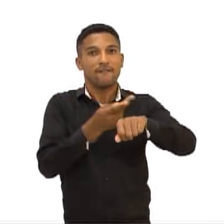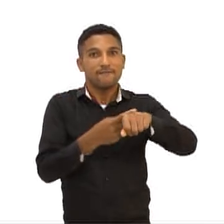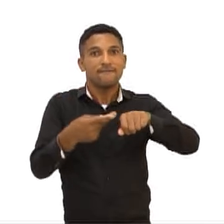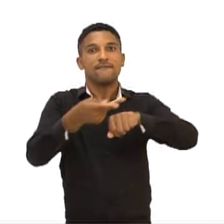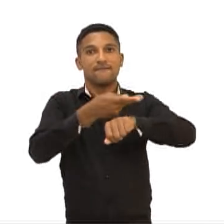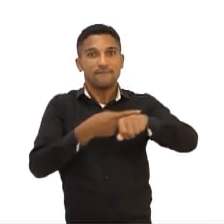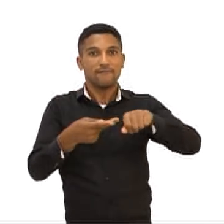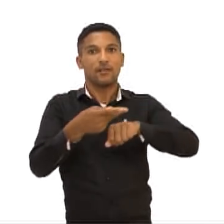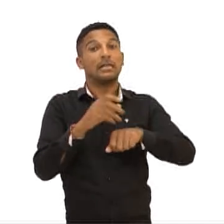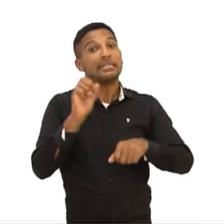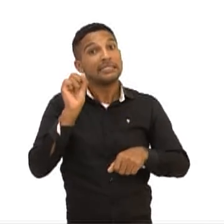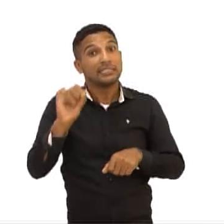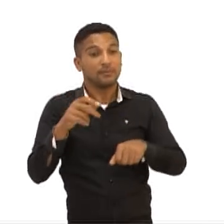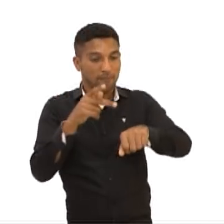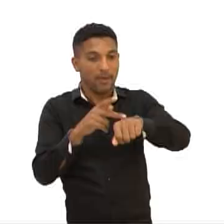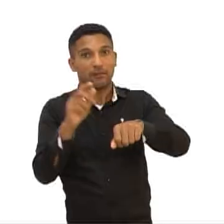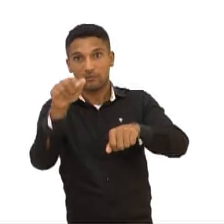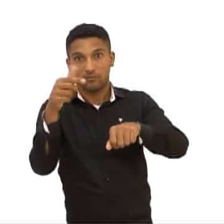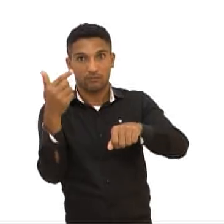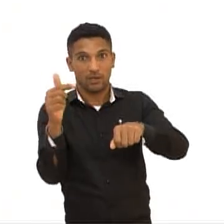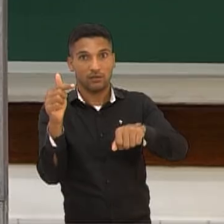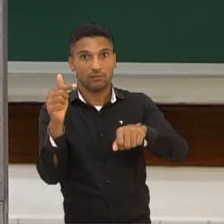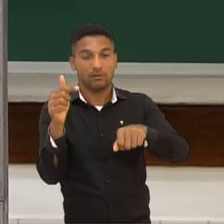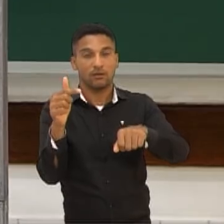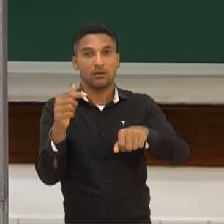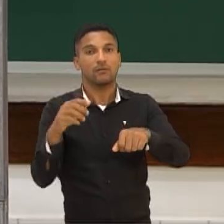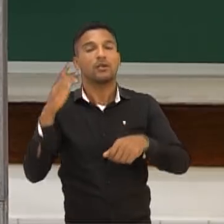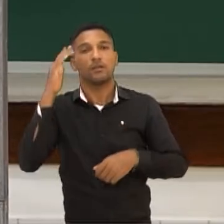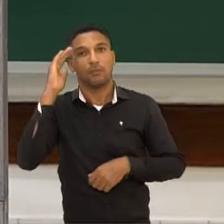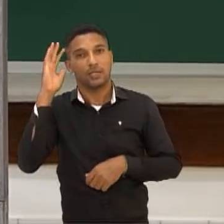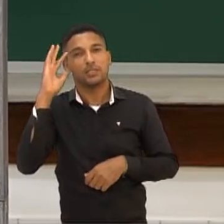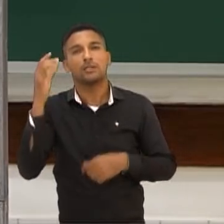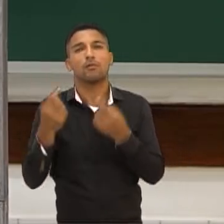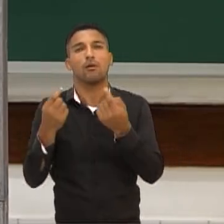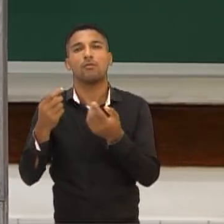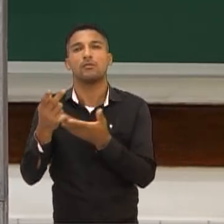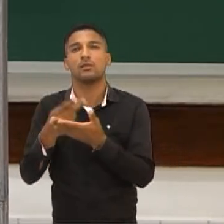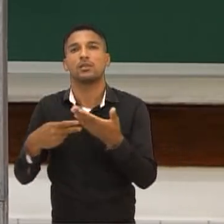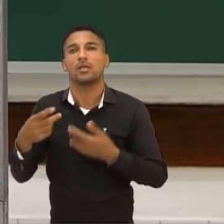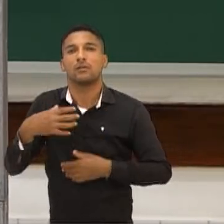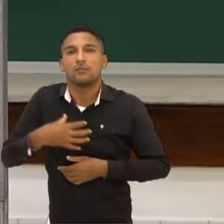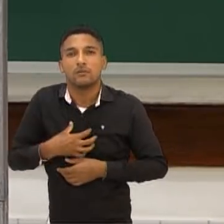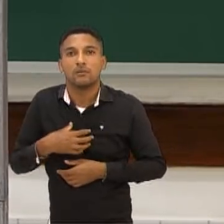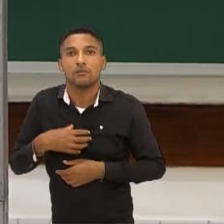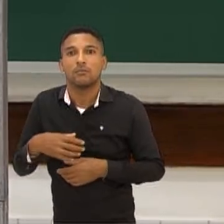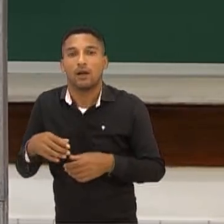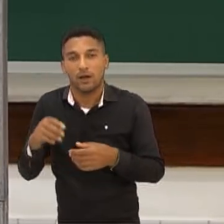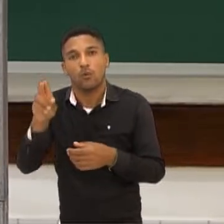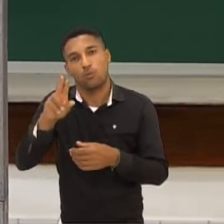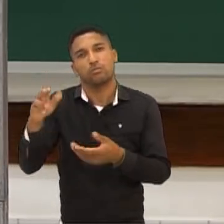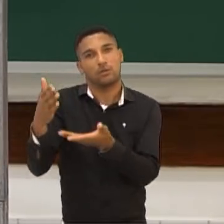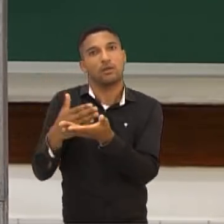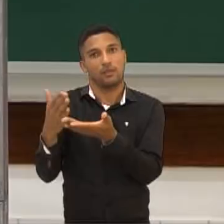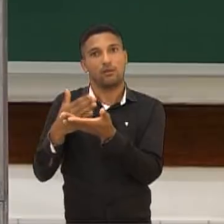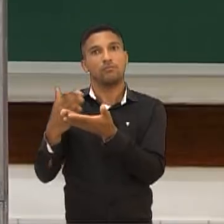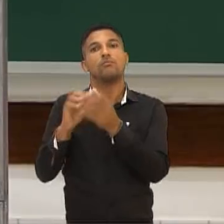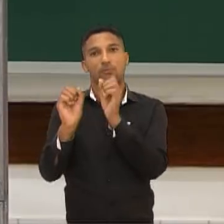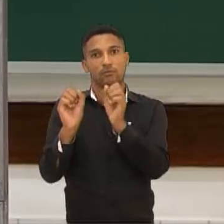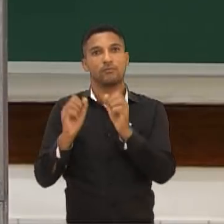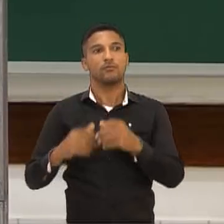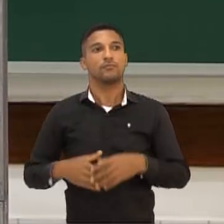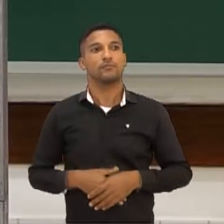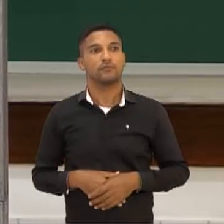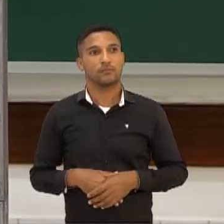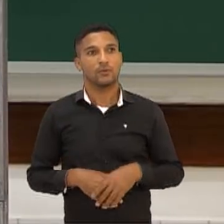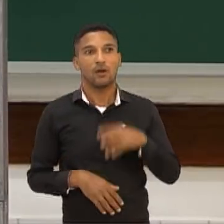em seu caderno. Boa criação, né? Então, até a prof trouxe aqui para mostrar, né? Está ali na imagem, a professora trouxe aqui